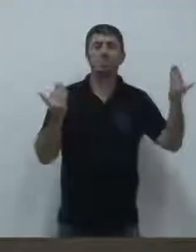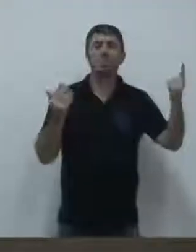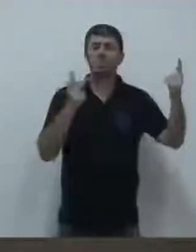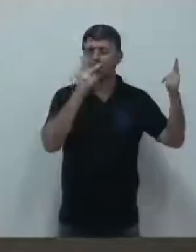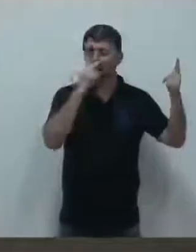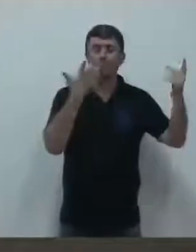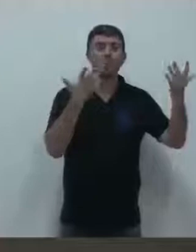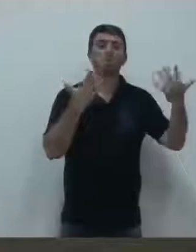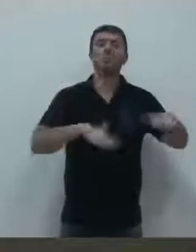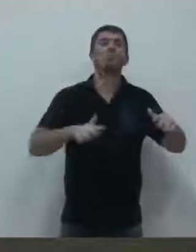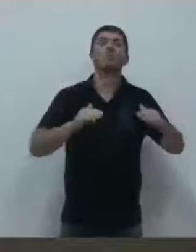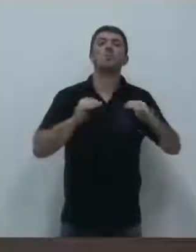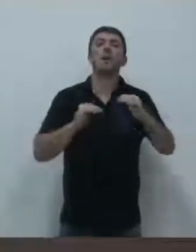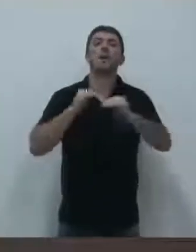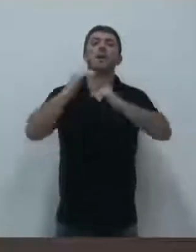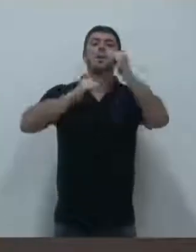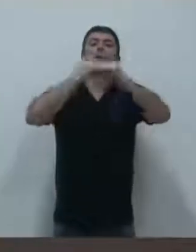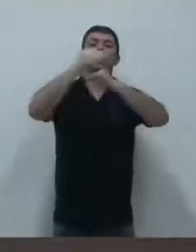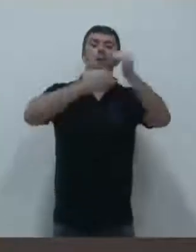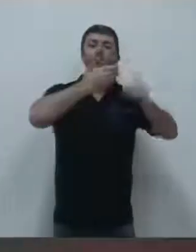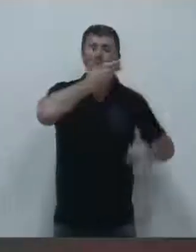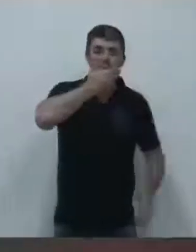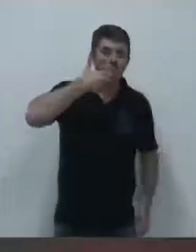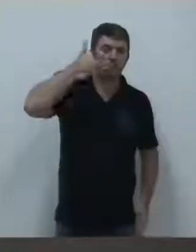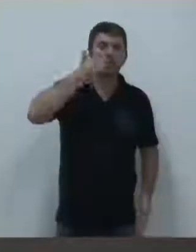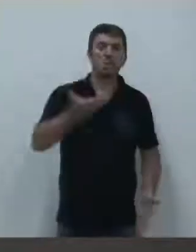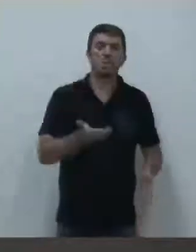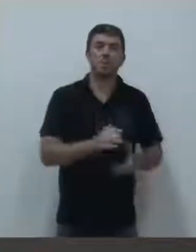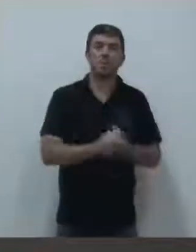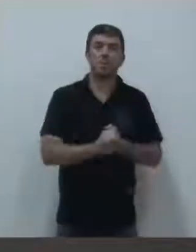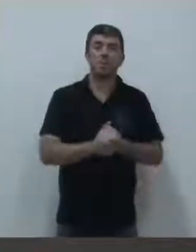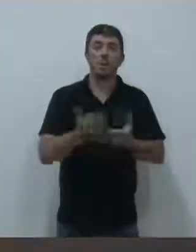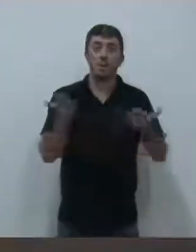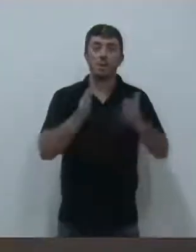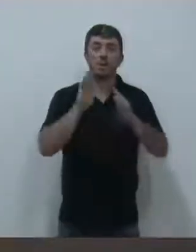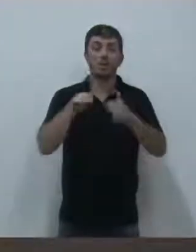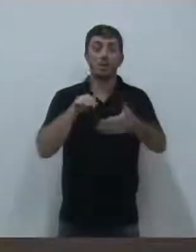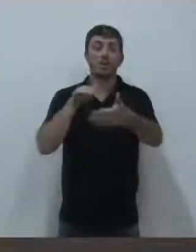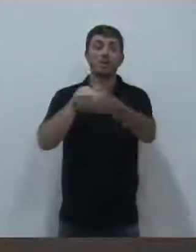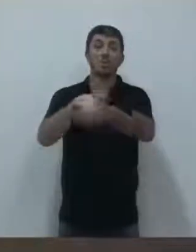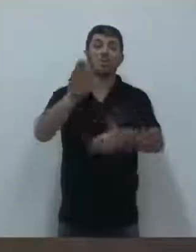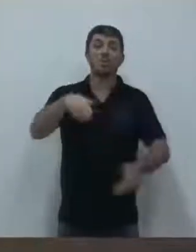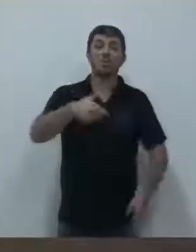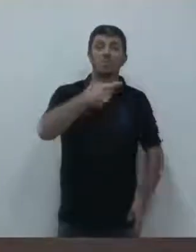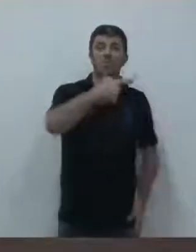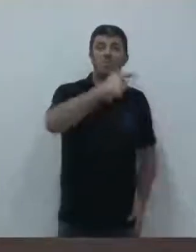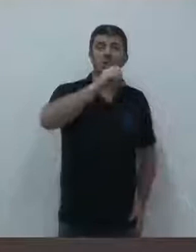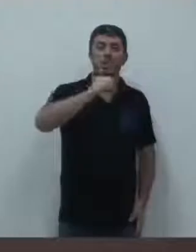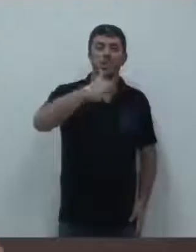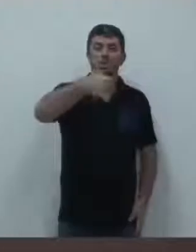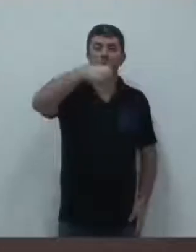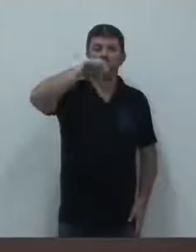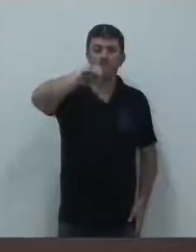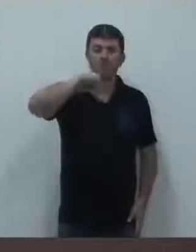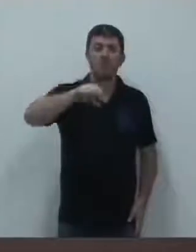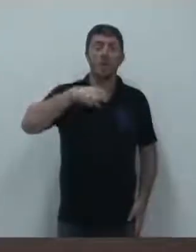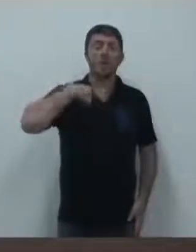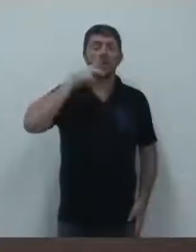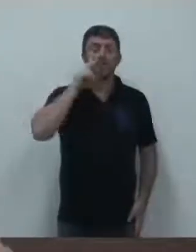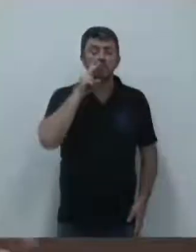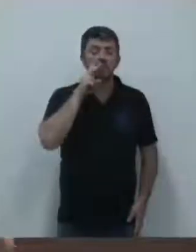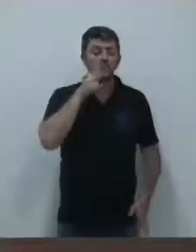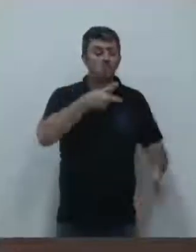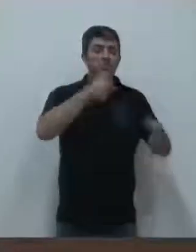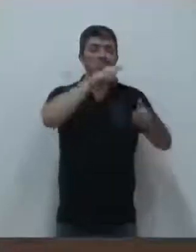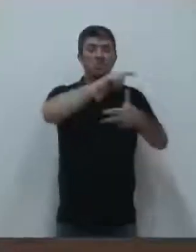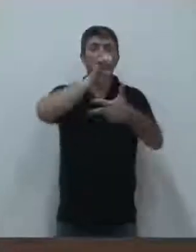melhoria. Estamos aí no final de 2019, e eu vejo o Poder Executivo